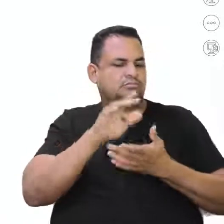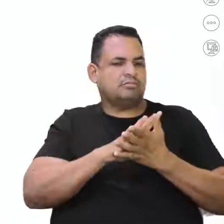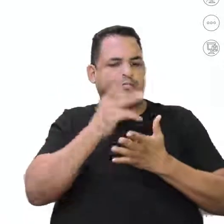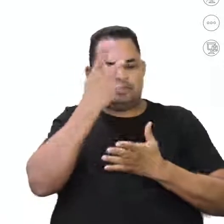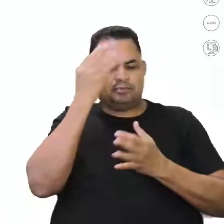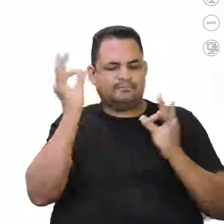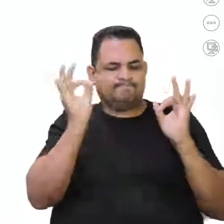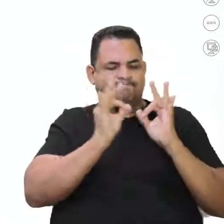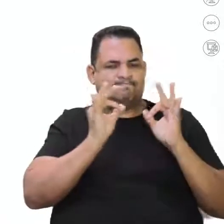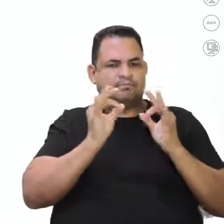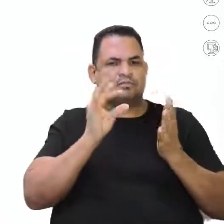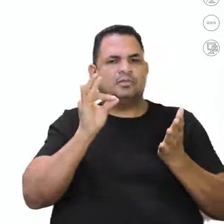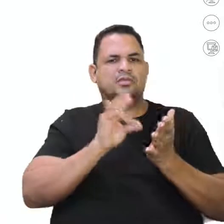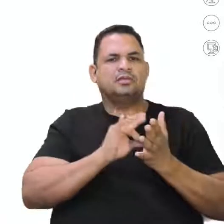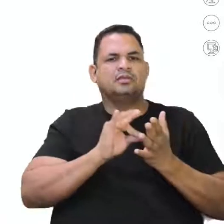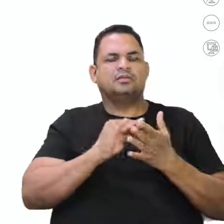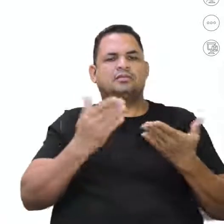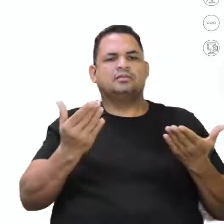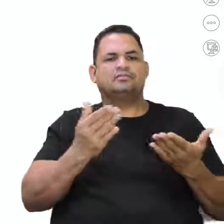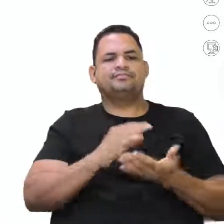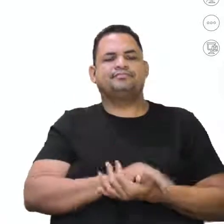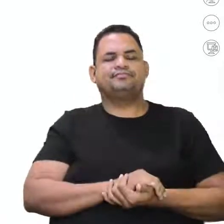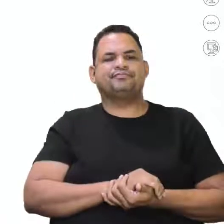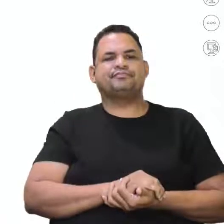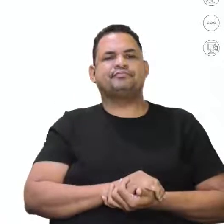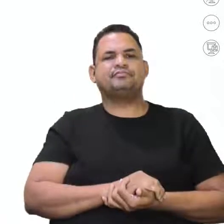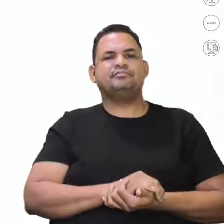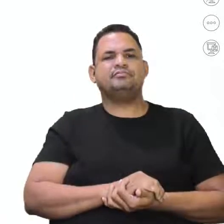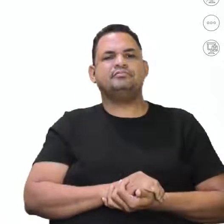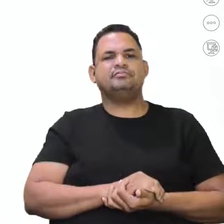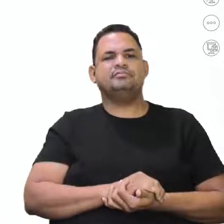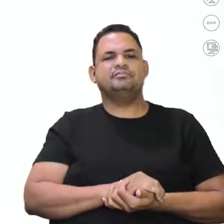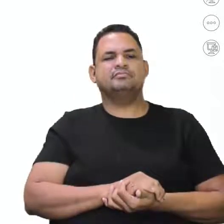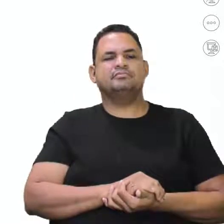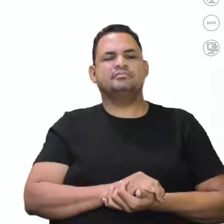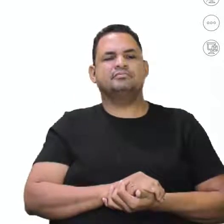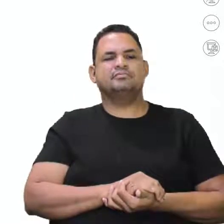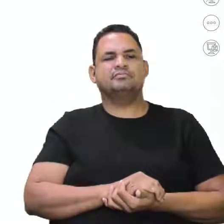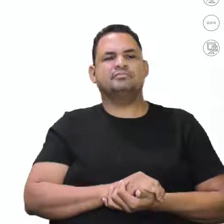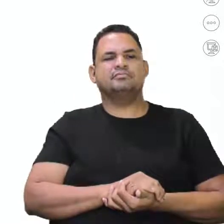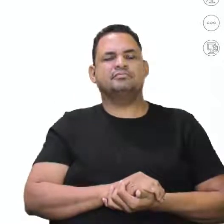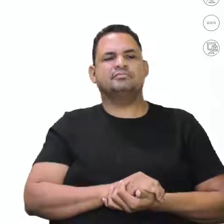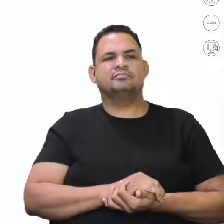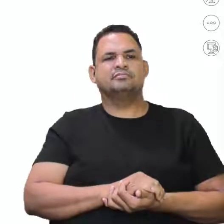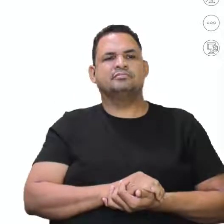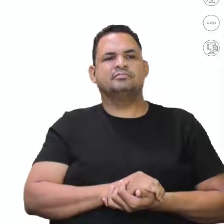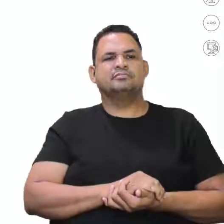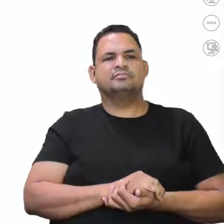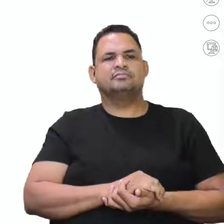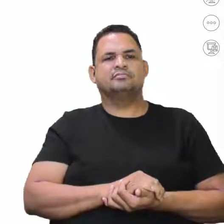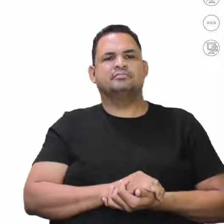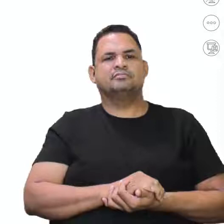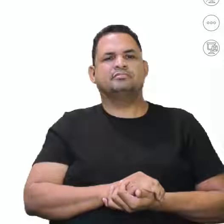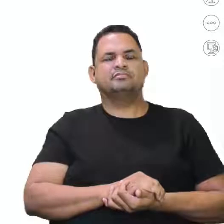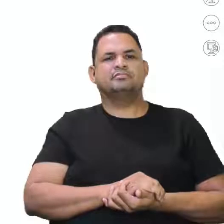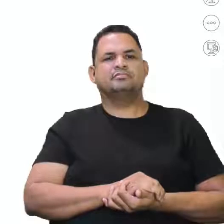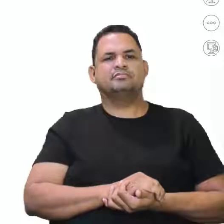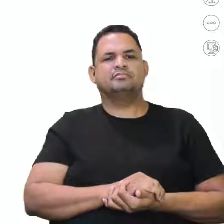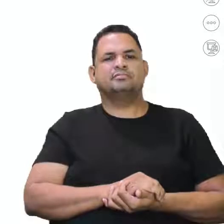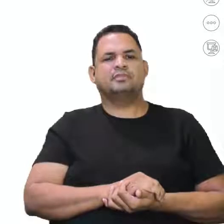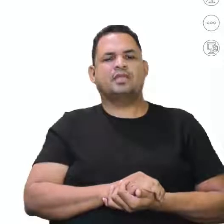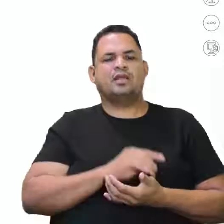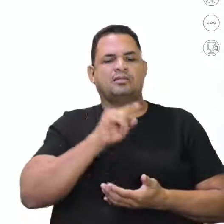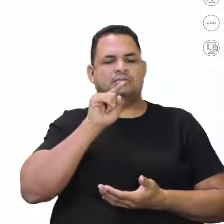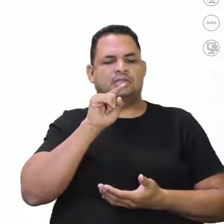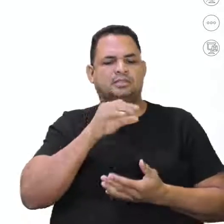essa informação é verdadeira, true, verdadeira. Vamos seguir, chegamos agora nos discourse markers, os